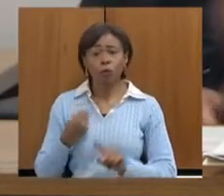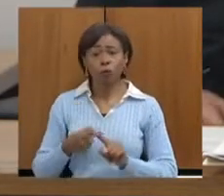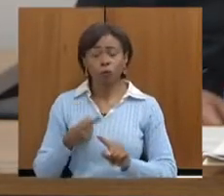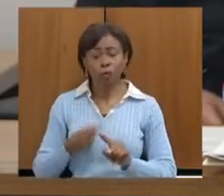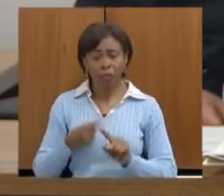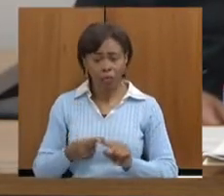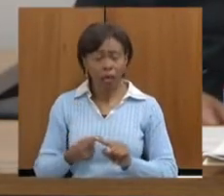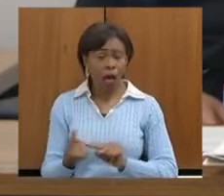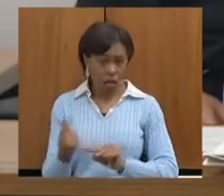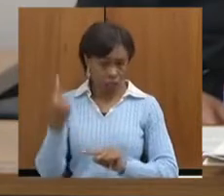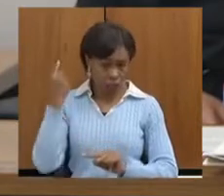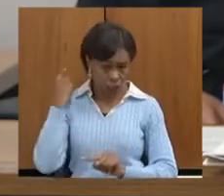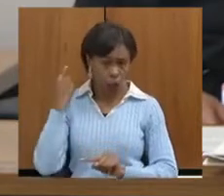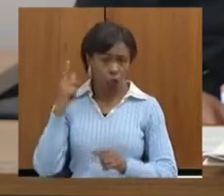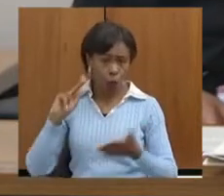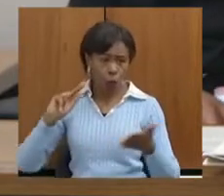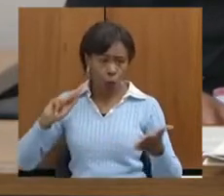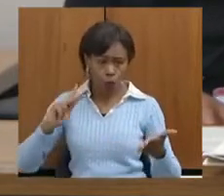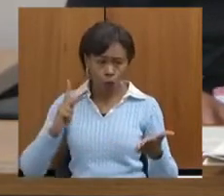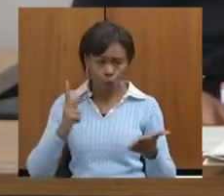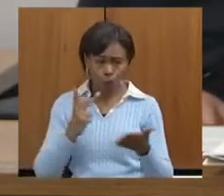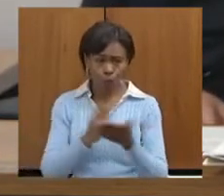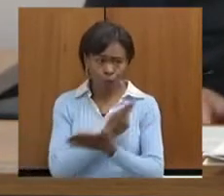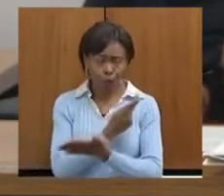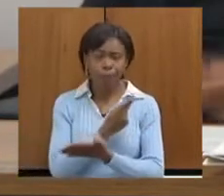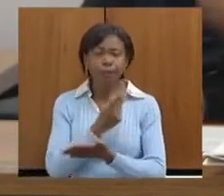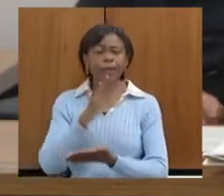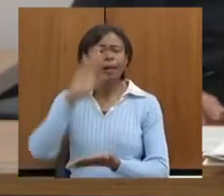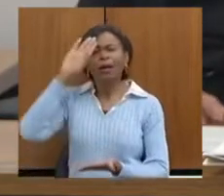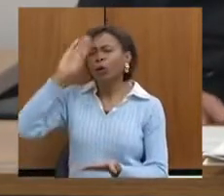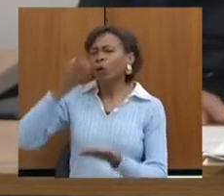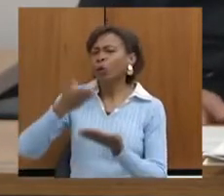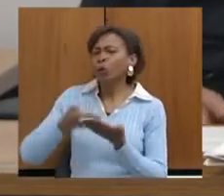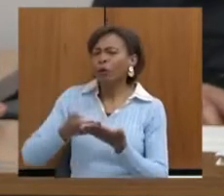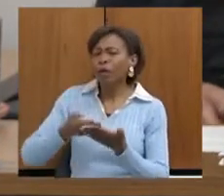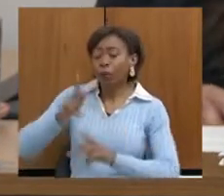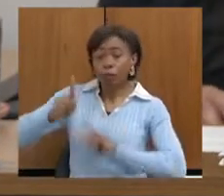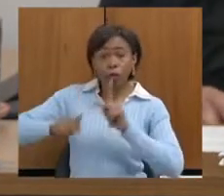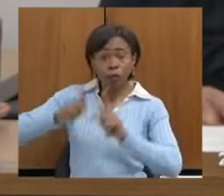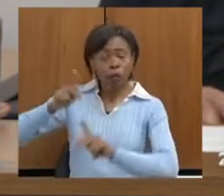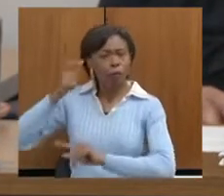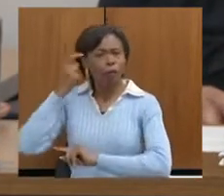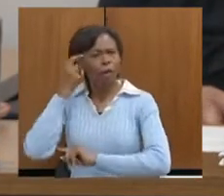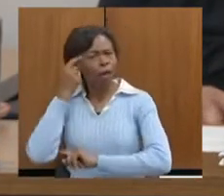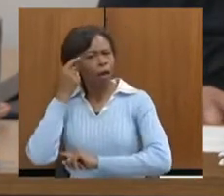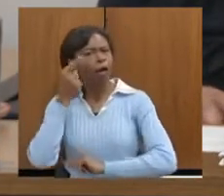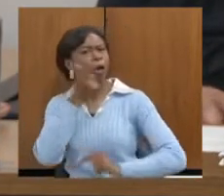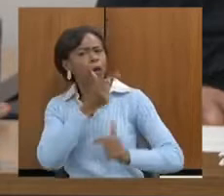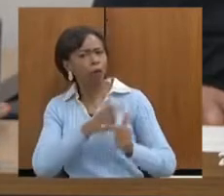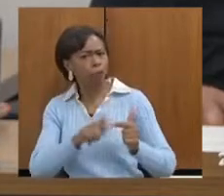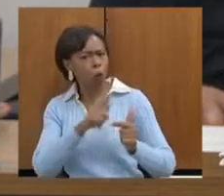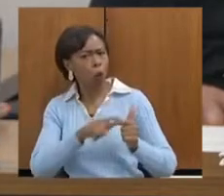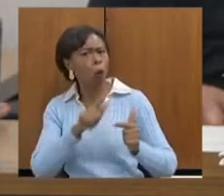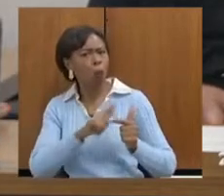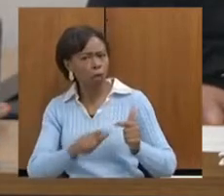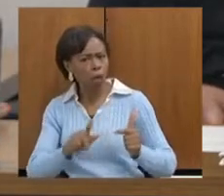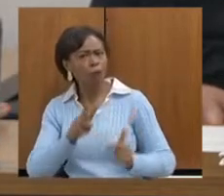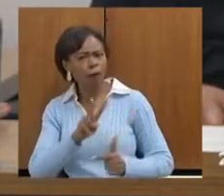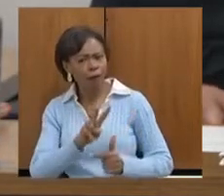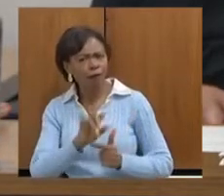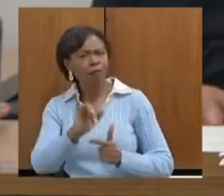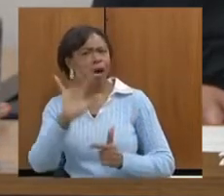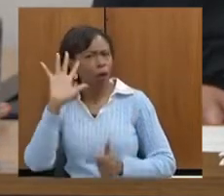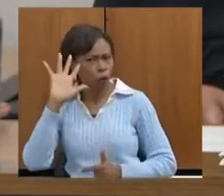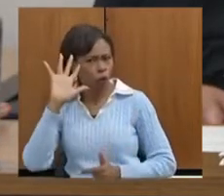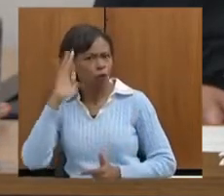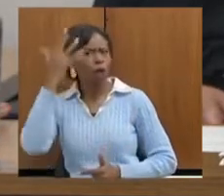naquele dia eu acredito que as pessoas achavam que era um problema que seria trabalhado e